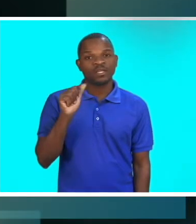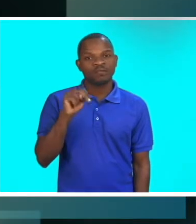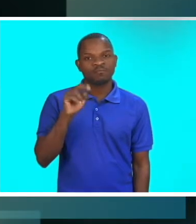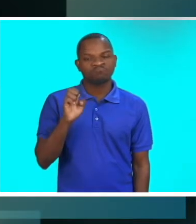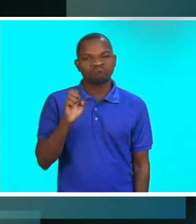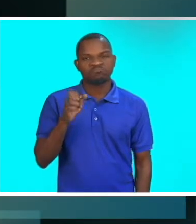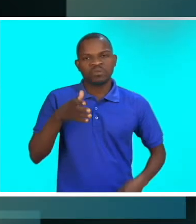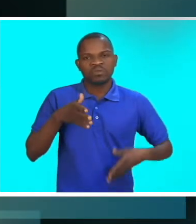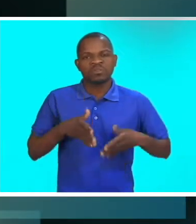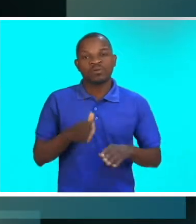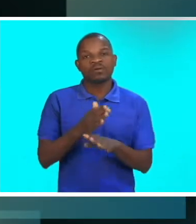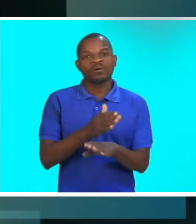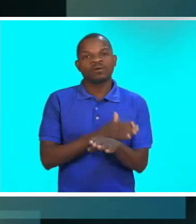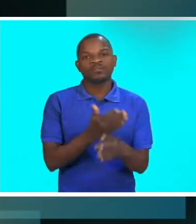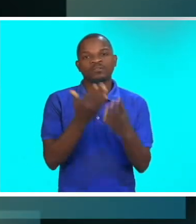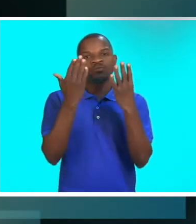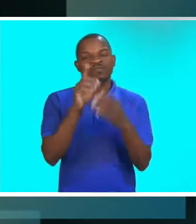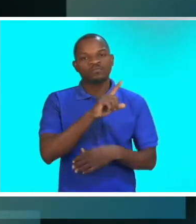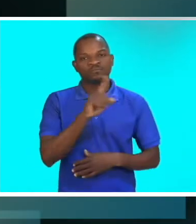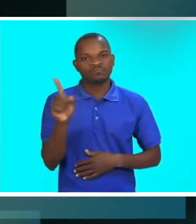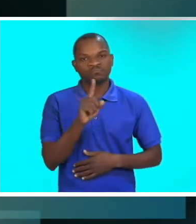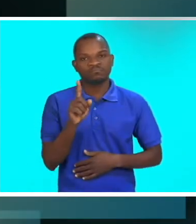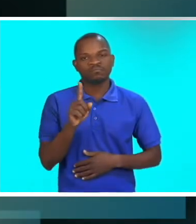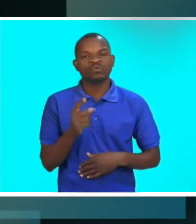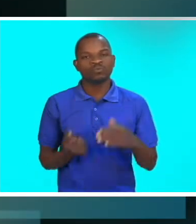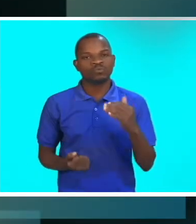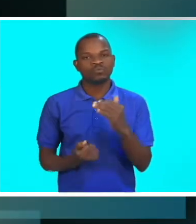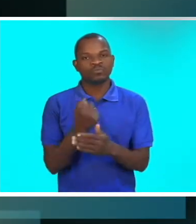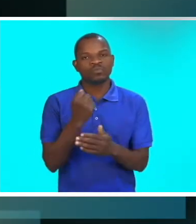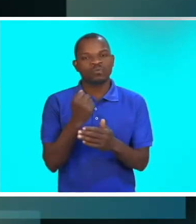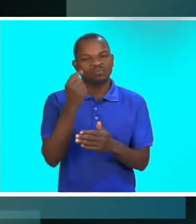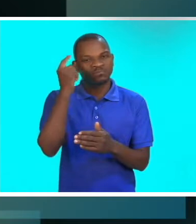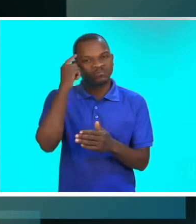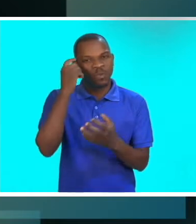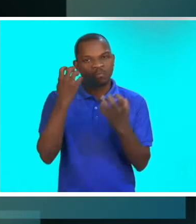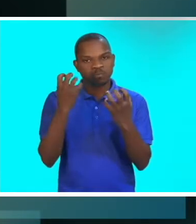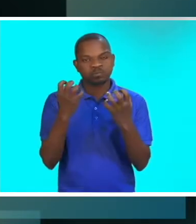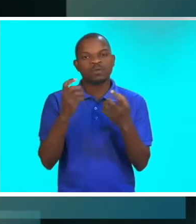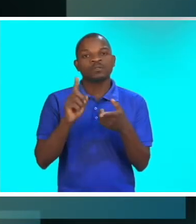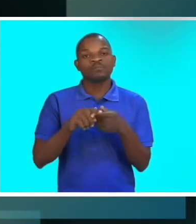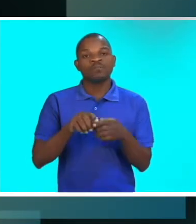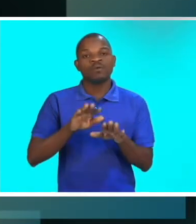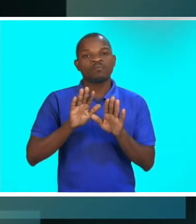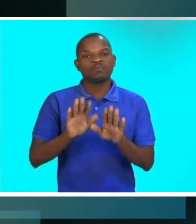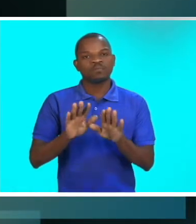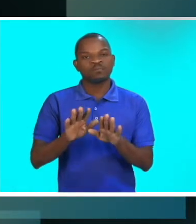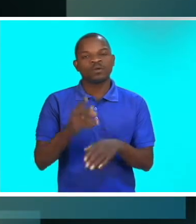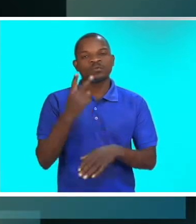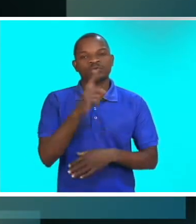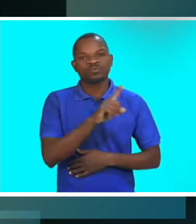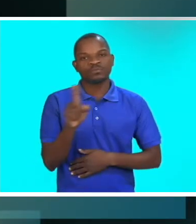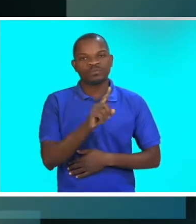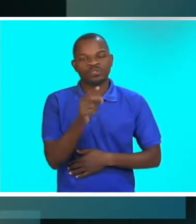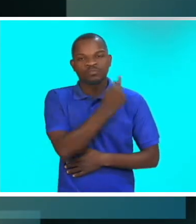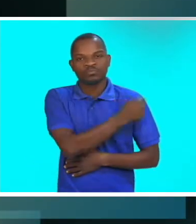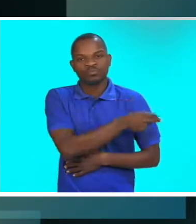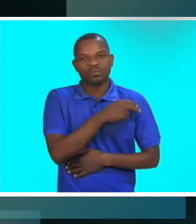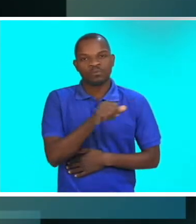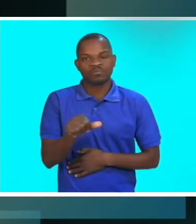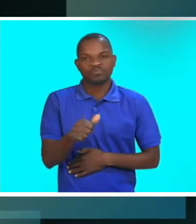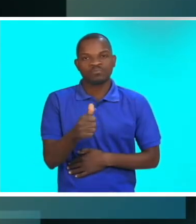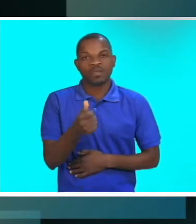gilberto nasceu prematura e teve paralisia cerebral e ficou na incubadora durante dois meses para recuperar